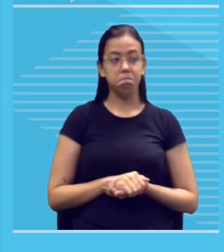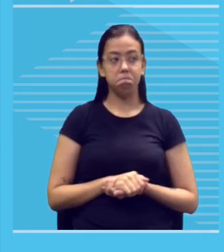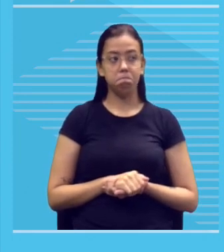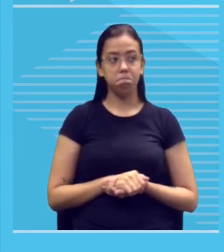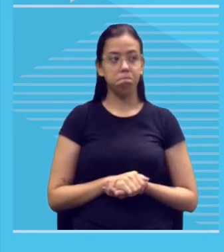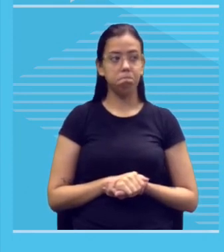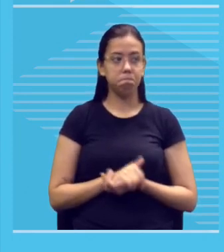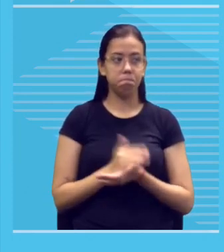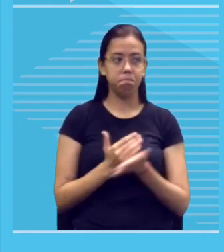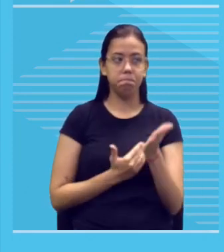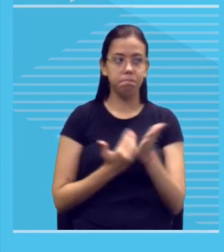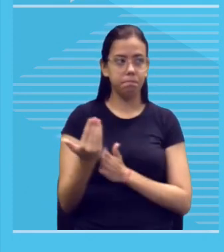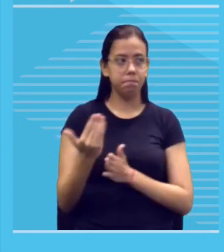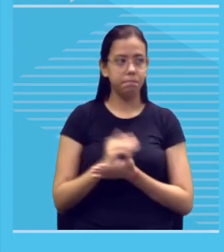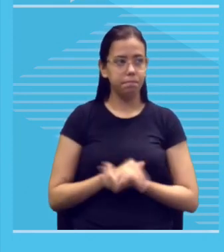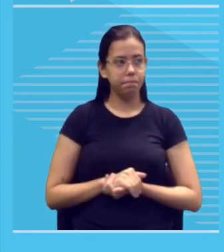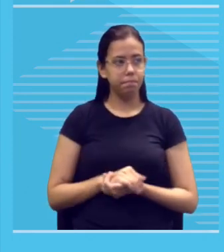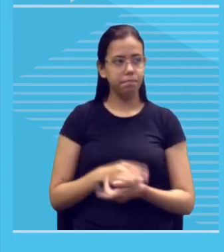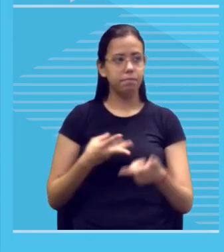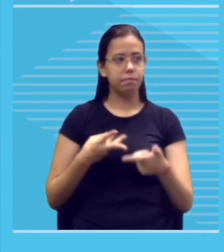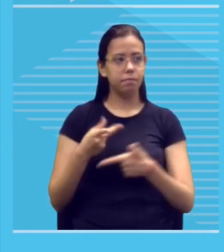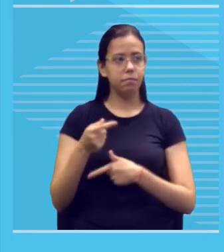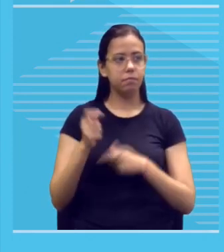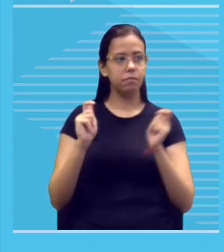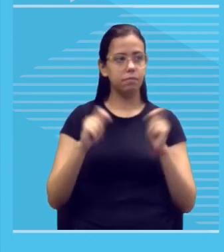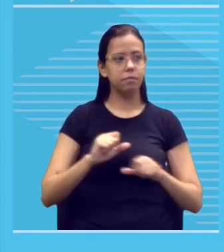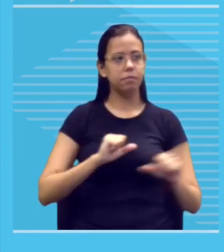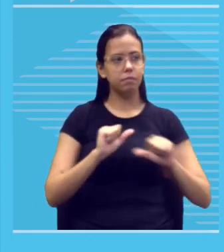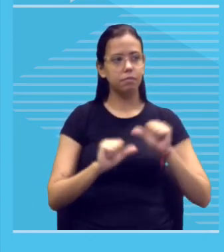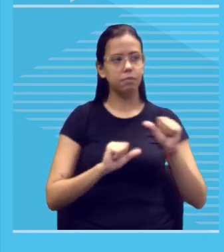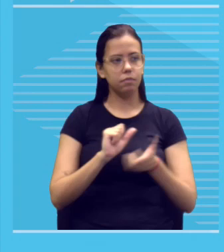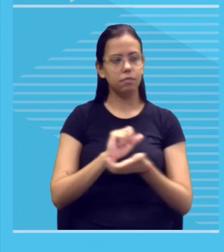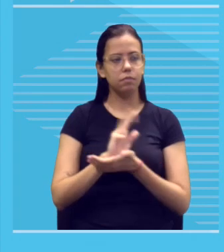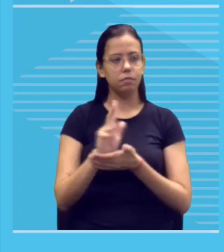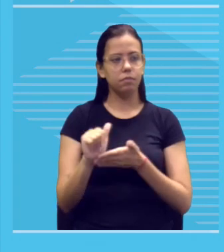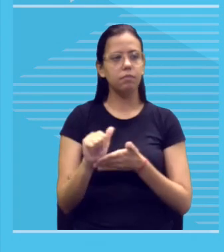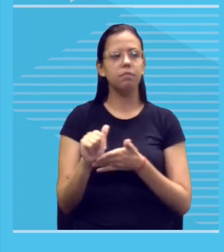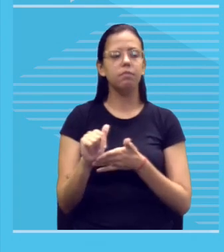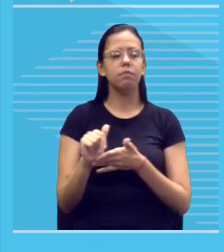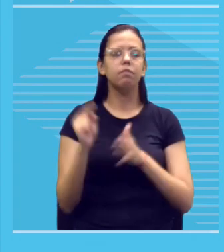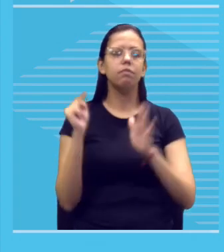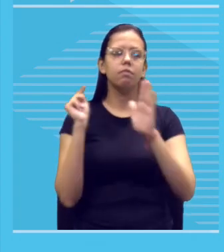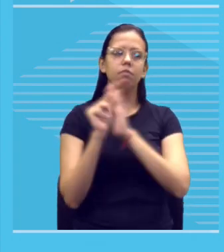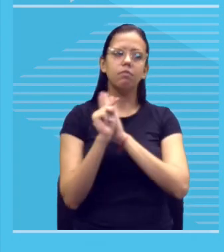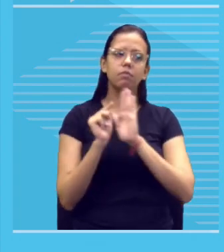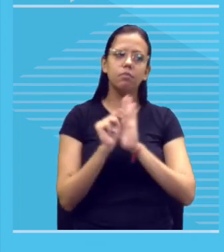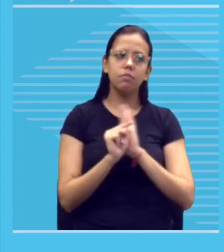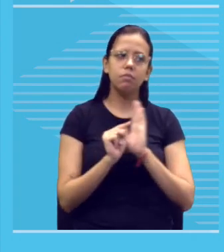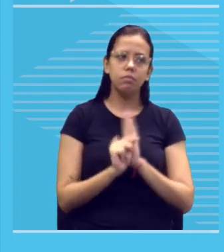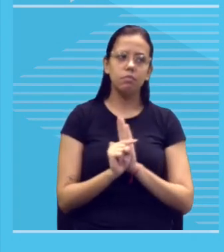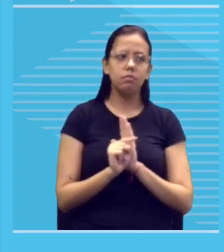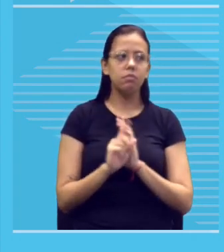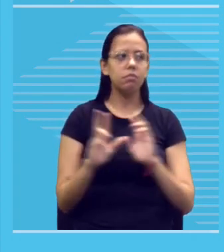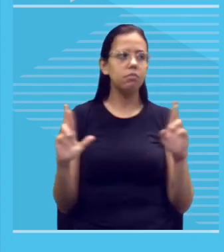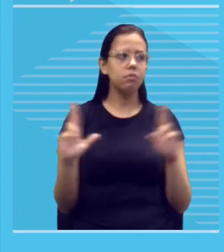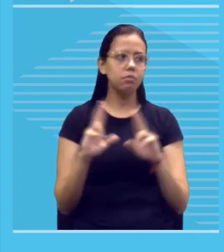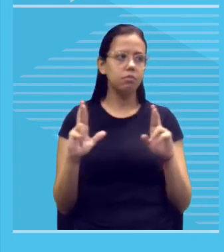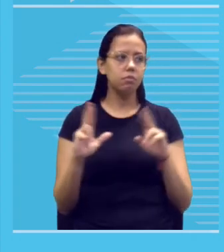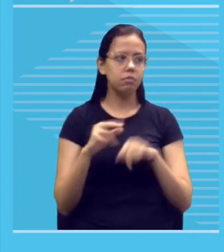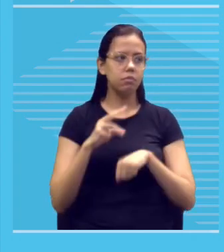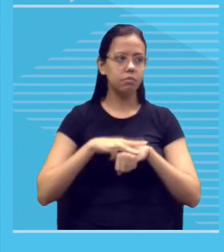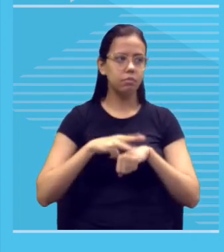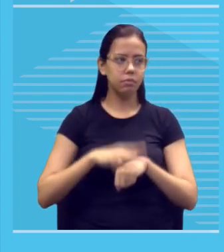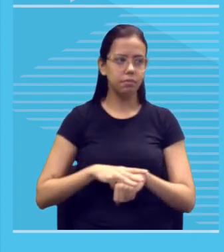vamos começar por meio da álgebra podemos transformar diversos problemas em relações